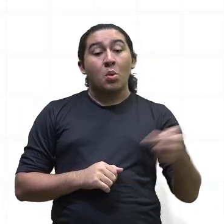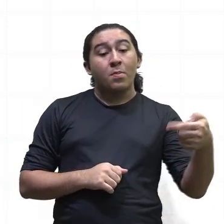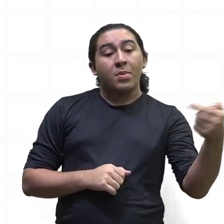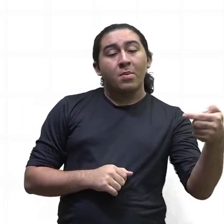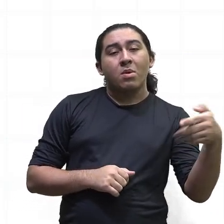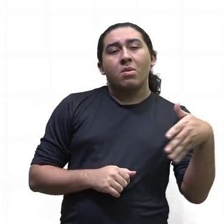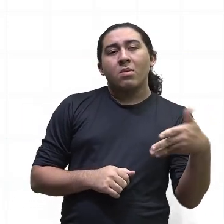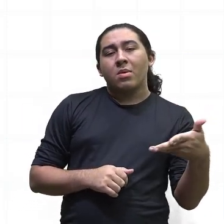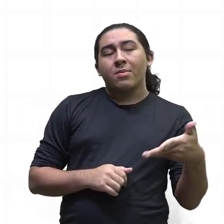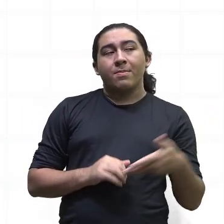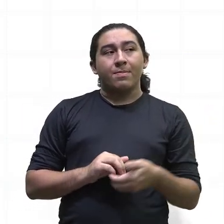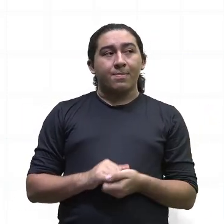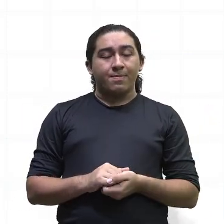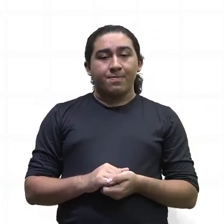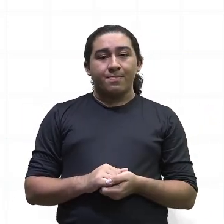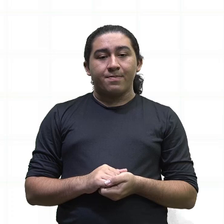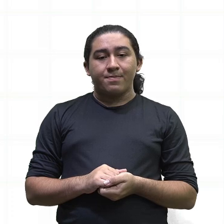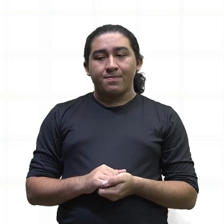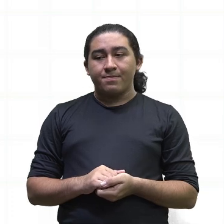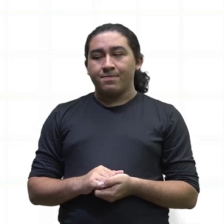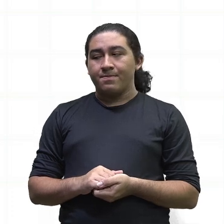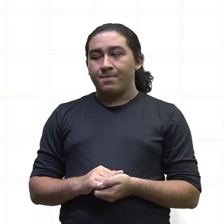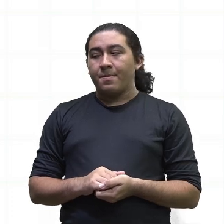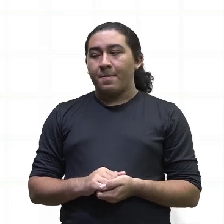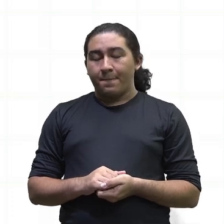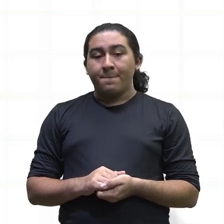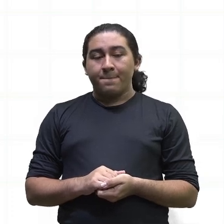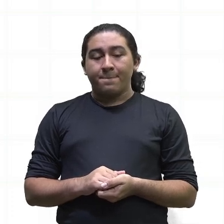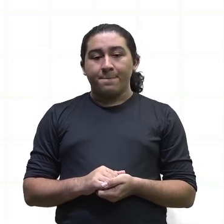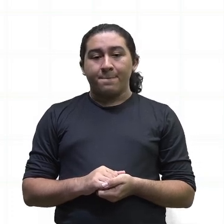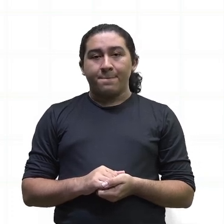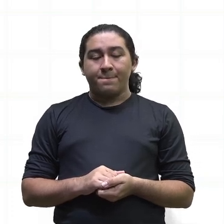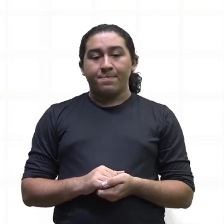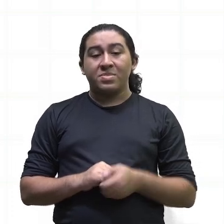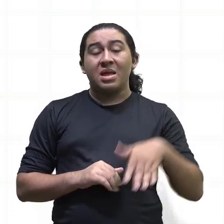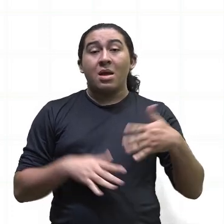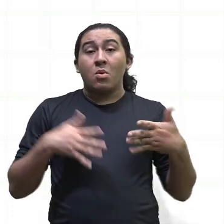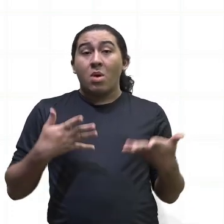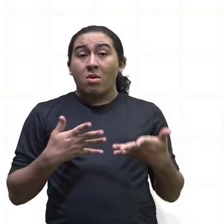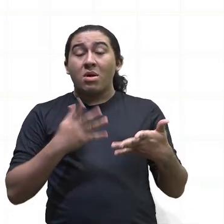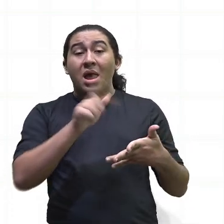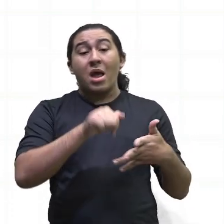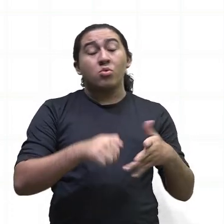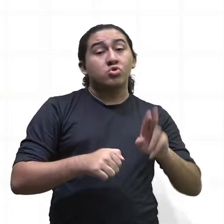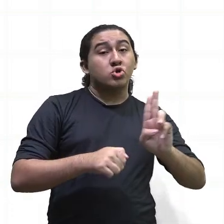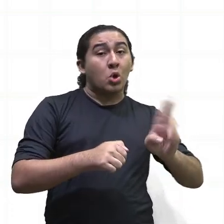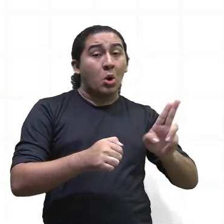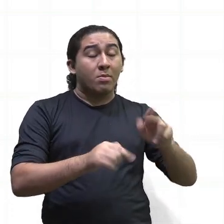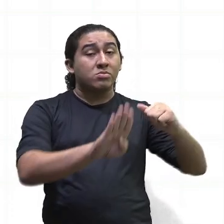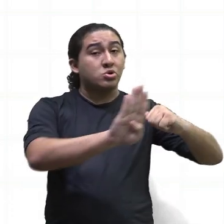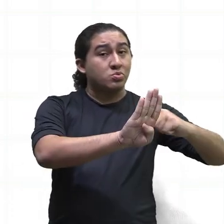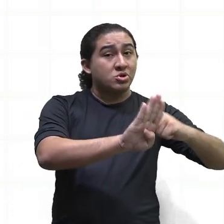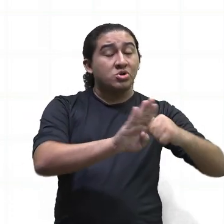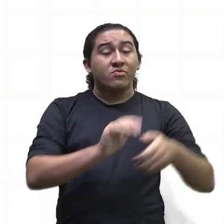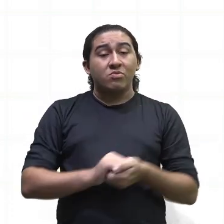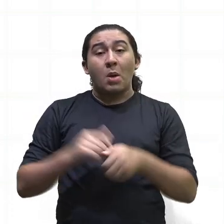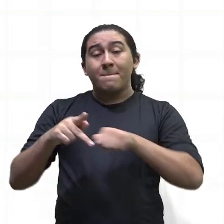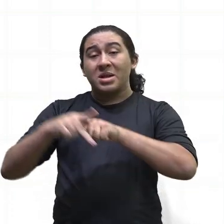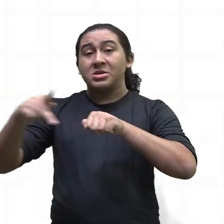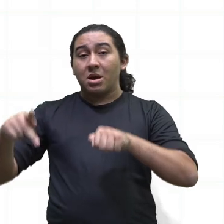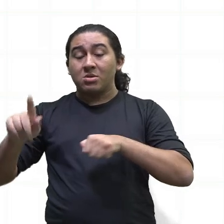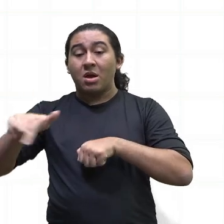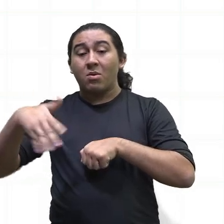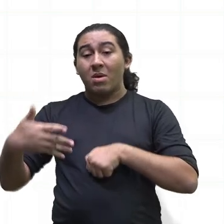vou dizer para vocês aqui que o sujeito é o nosso sintagma nominal. E o predicado é o